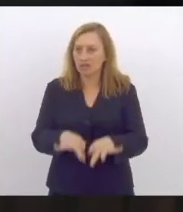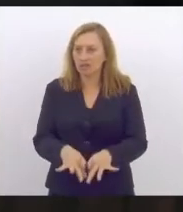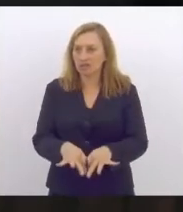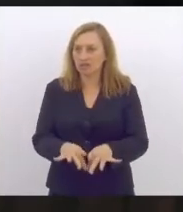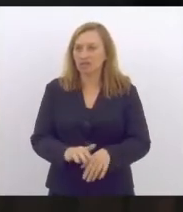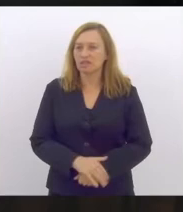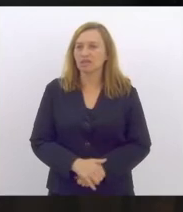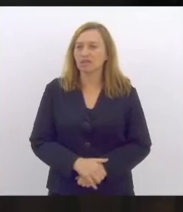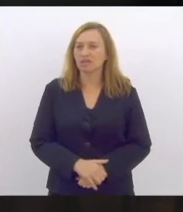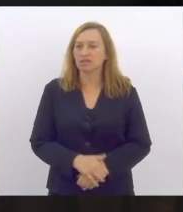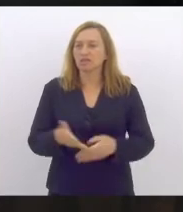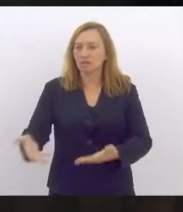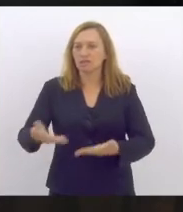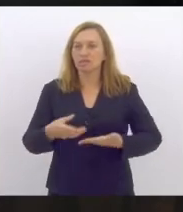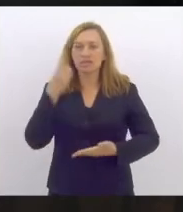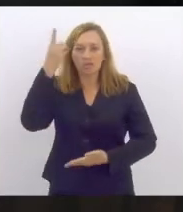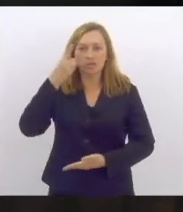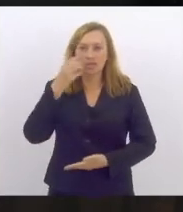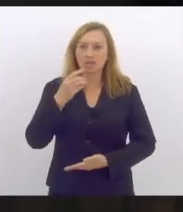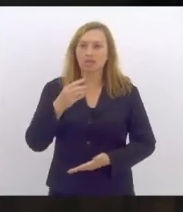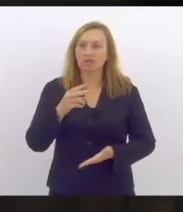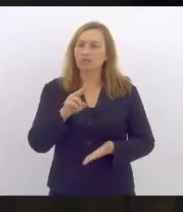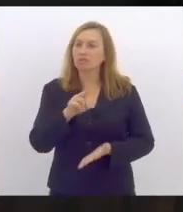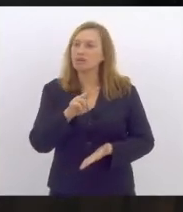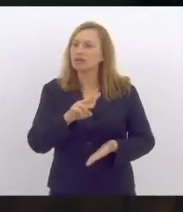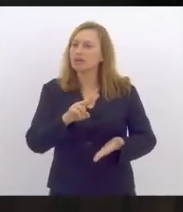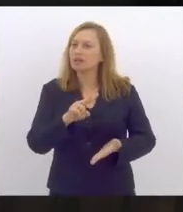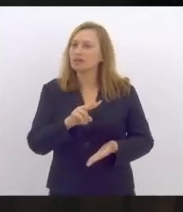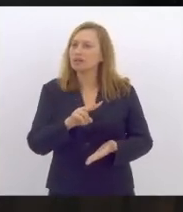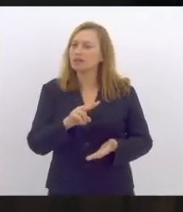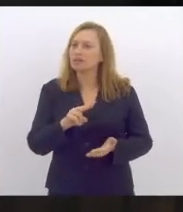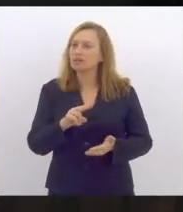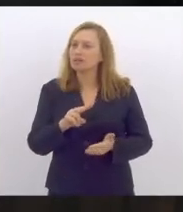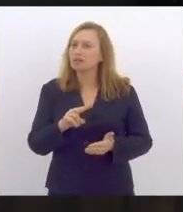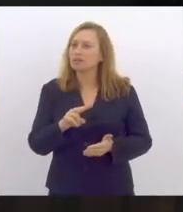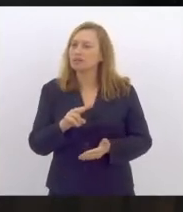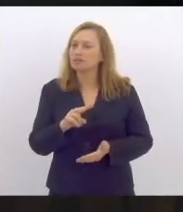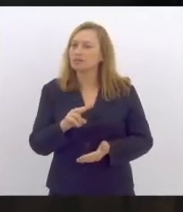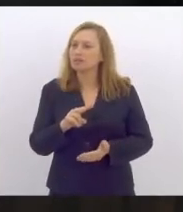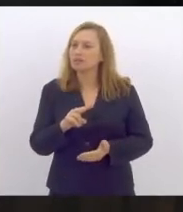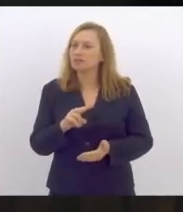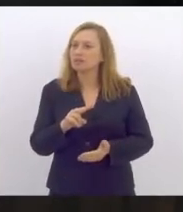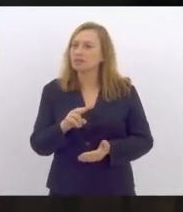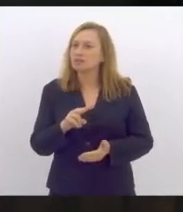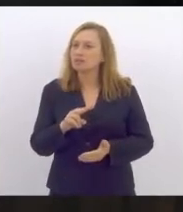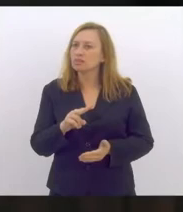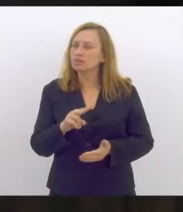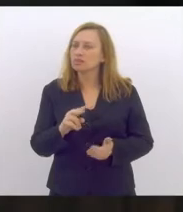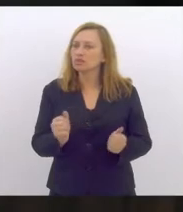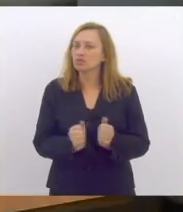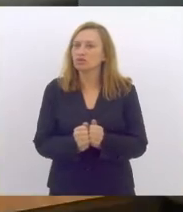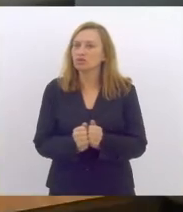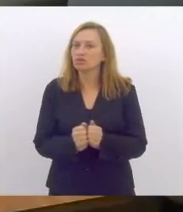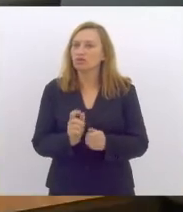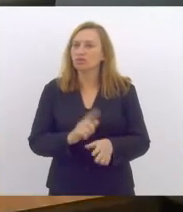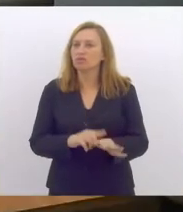encerrado. A presidência convida a deputada Marta Rocha para estar conosco aqui no expediente final.